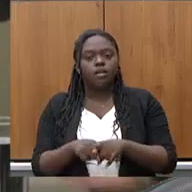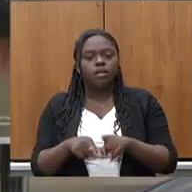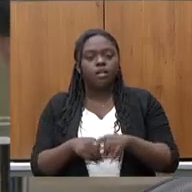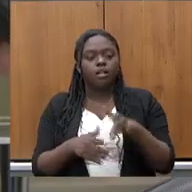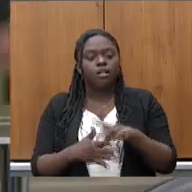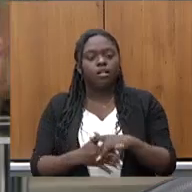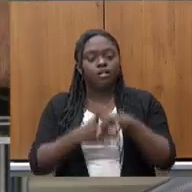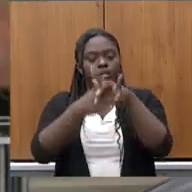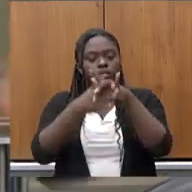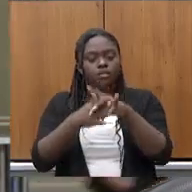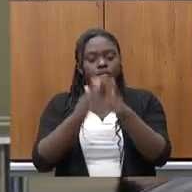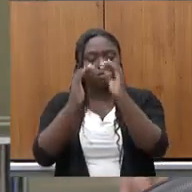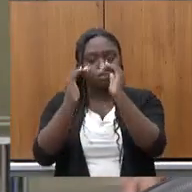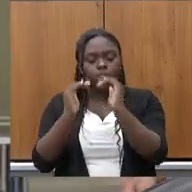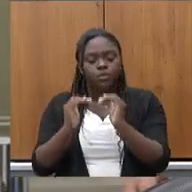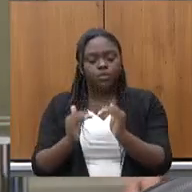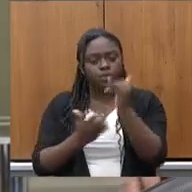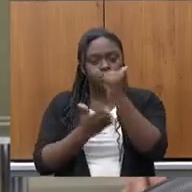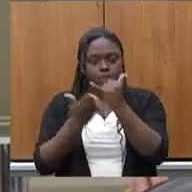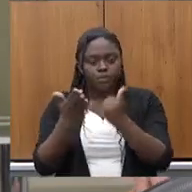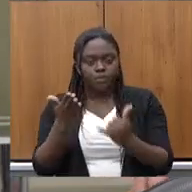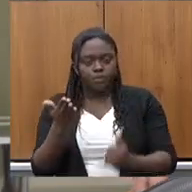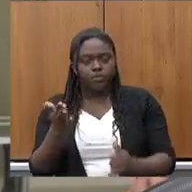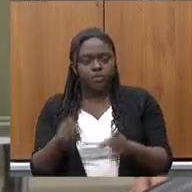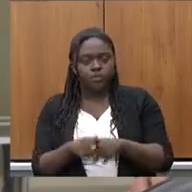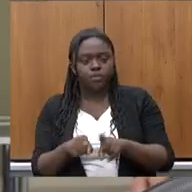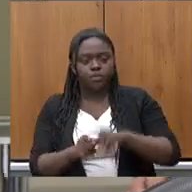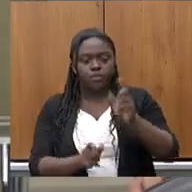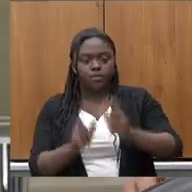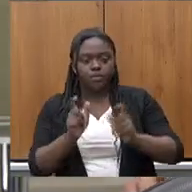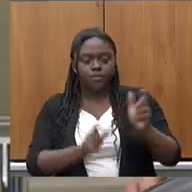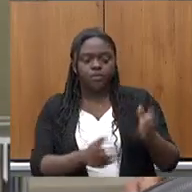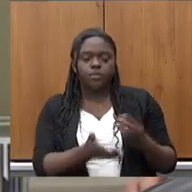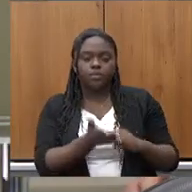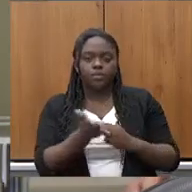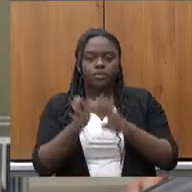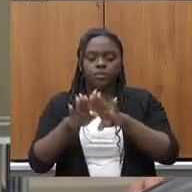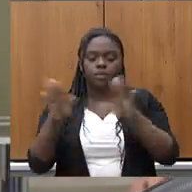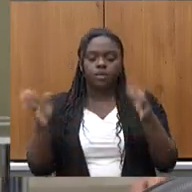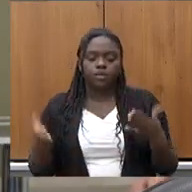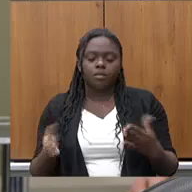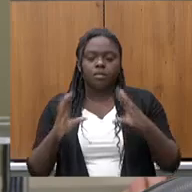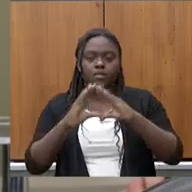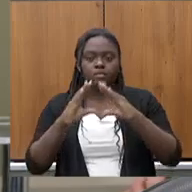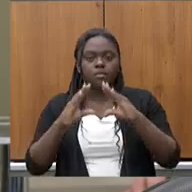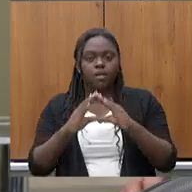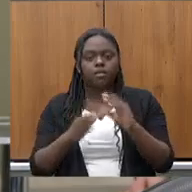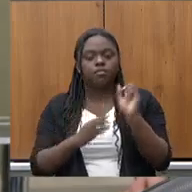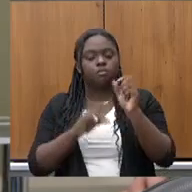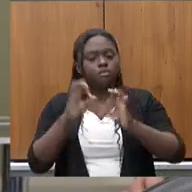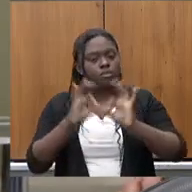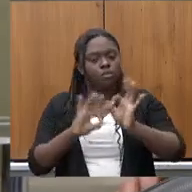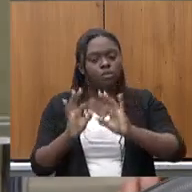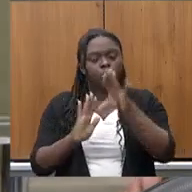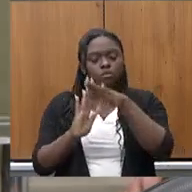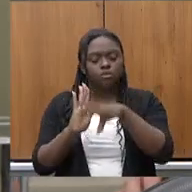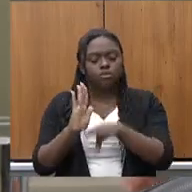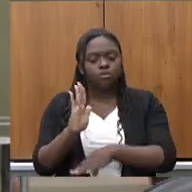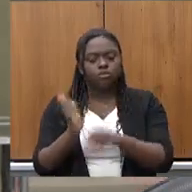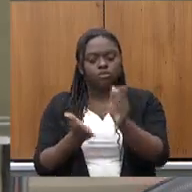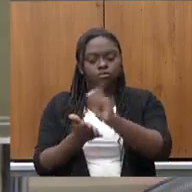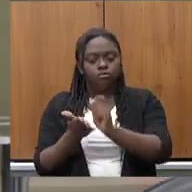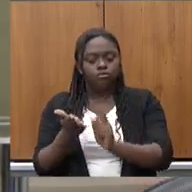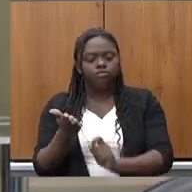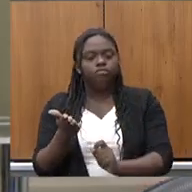líderes por ordem de inscrição, membros da mesa da Assembleia por ordem de inscrição, demais parlamentares por ordem de